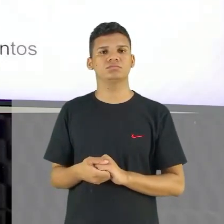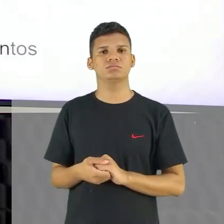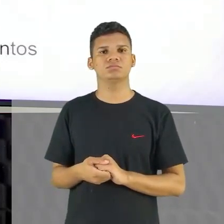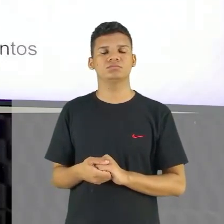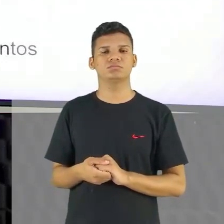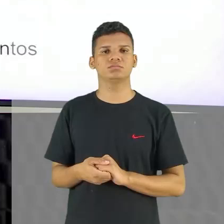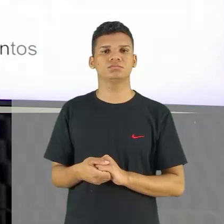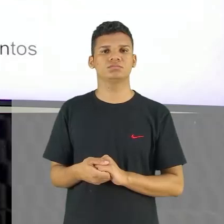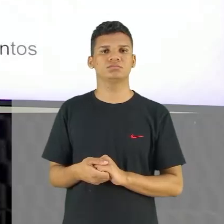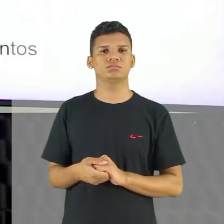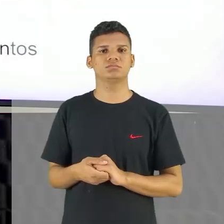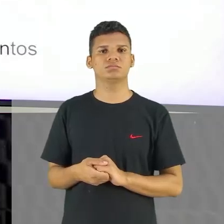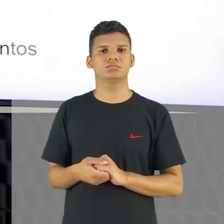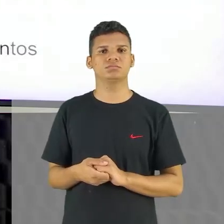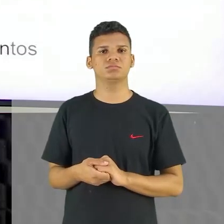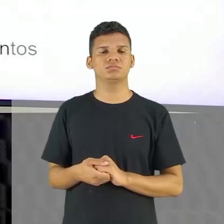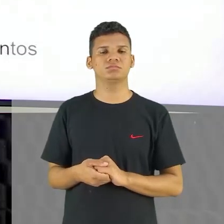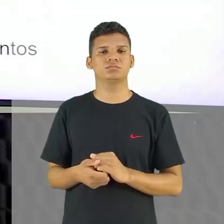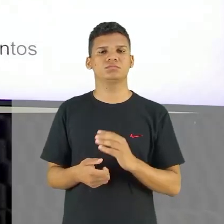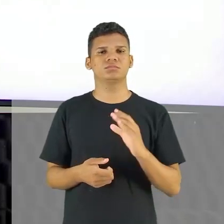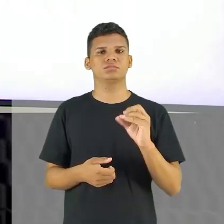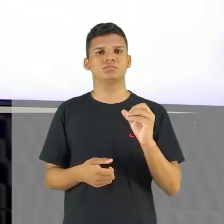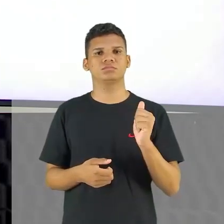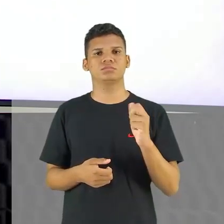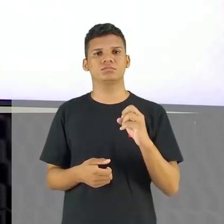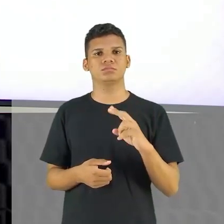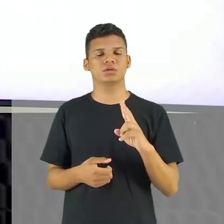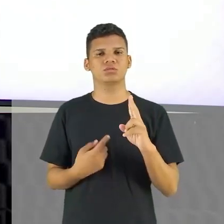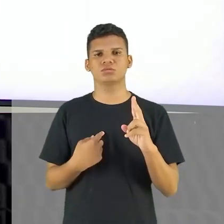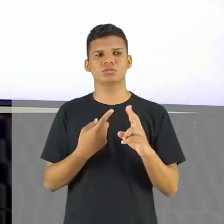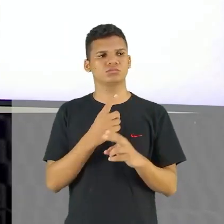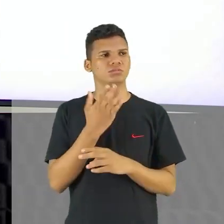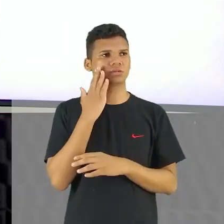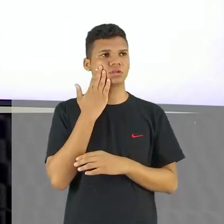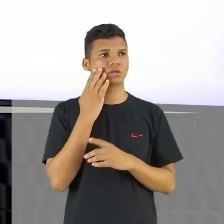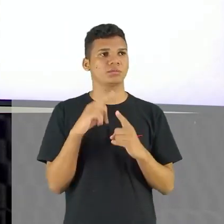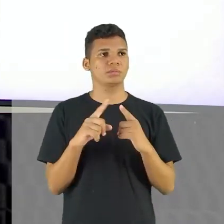explicada. Cacau, eu não entendi. Voltemos